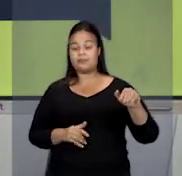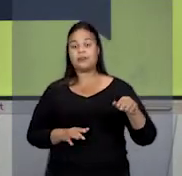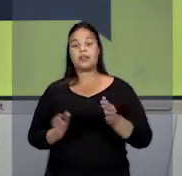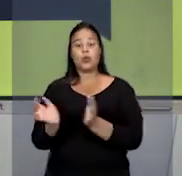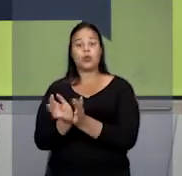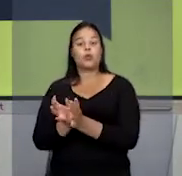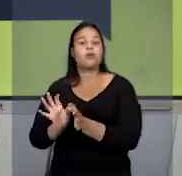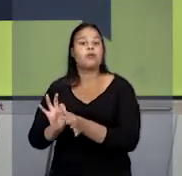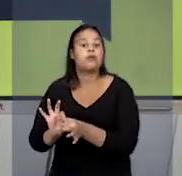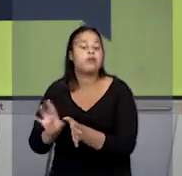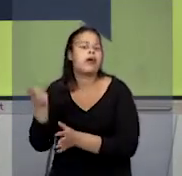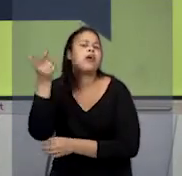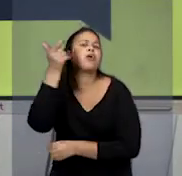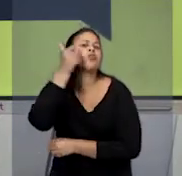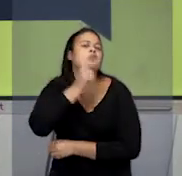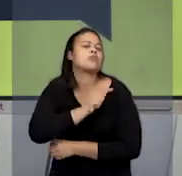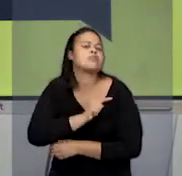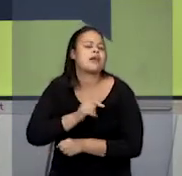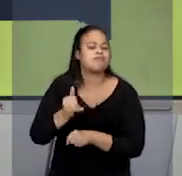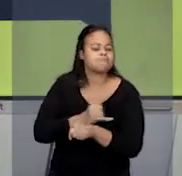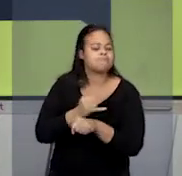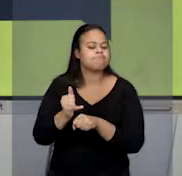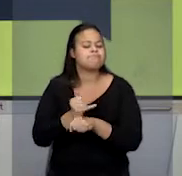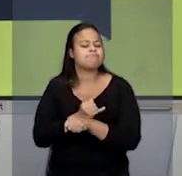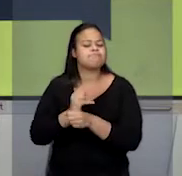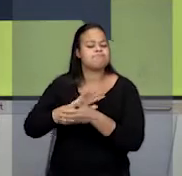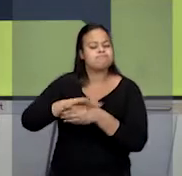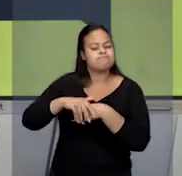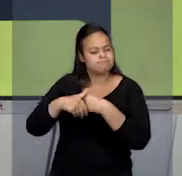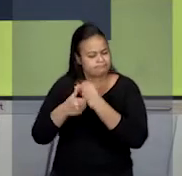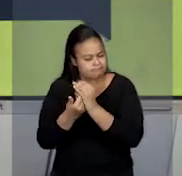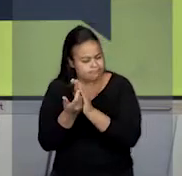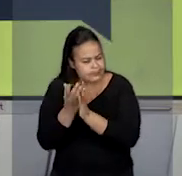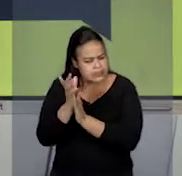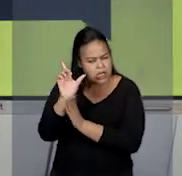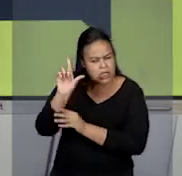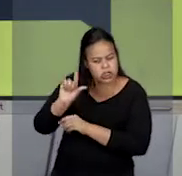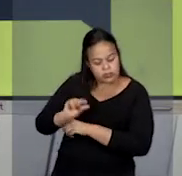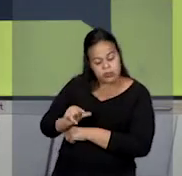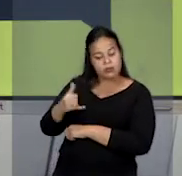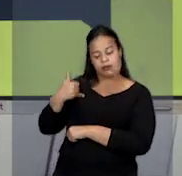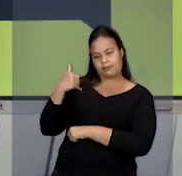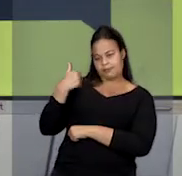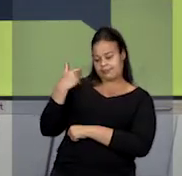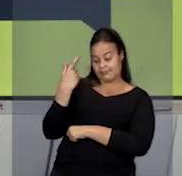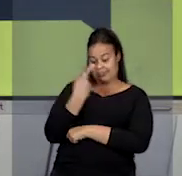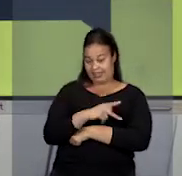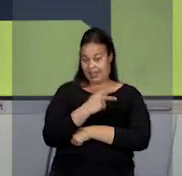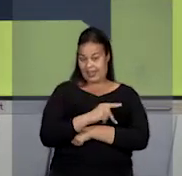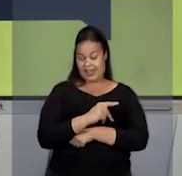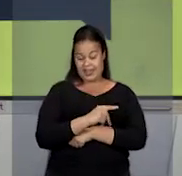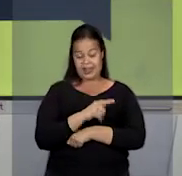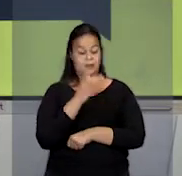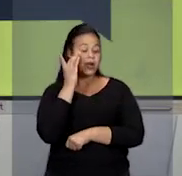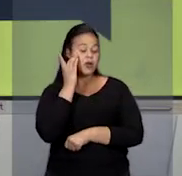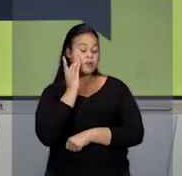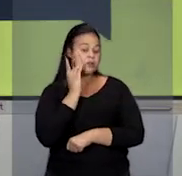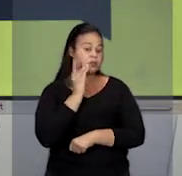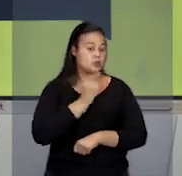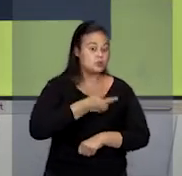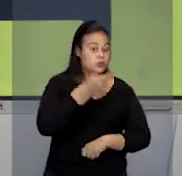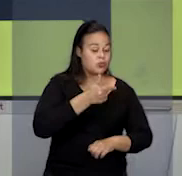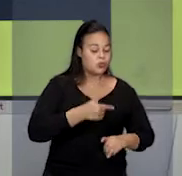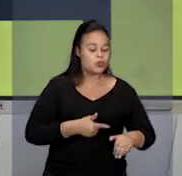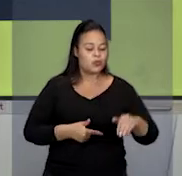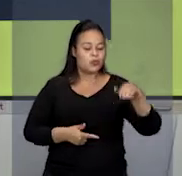liberais conseguem uma estratégia de diminuir a maioridade para que o Dom Pedro pudesse